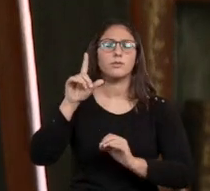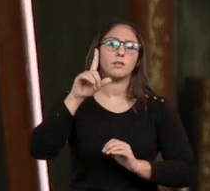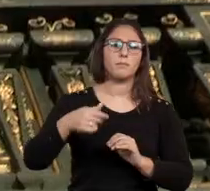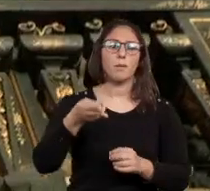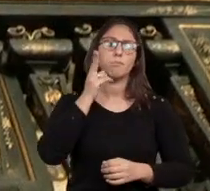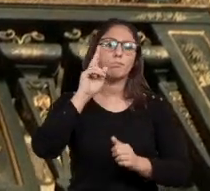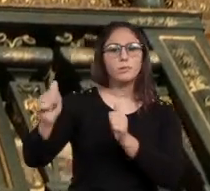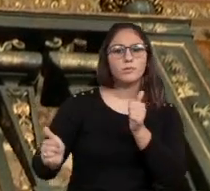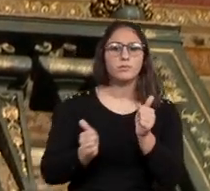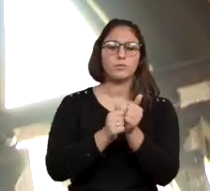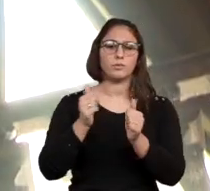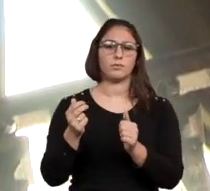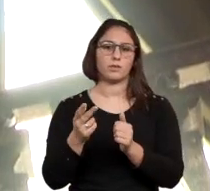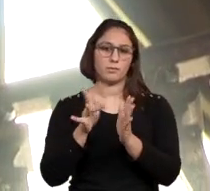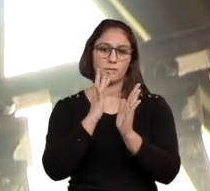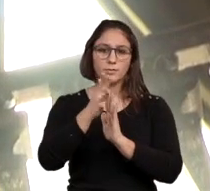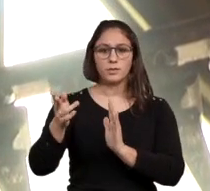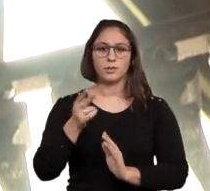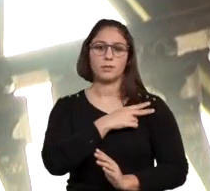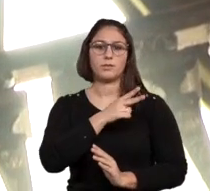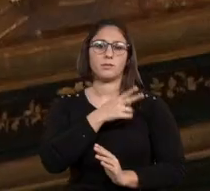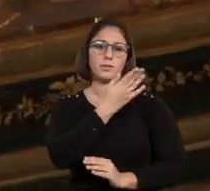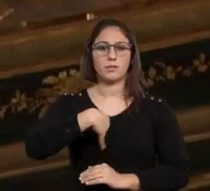da Universidade de Coimbra.